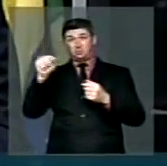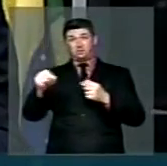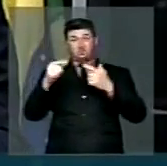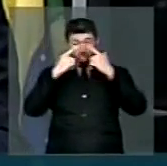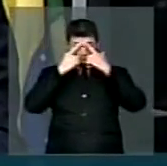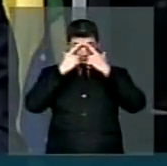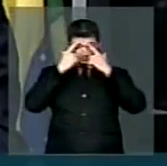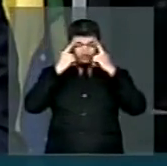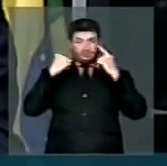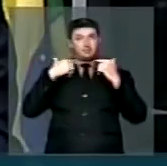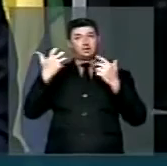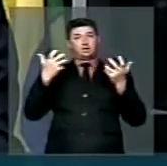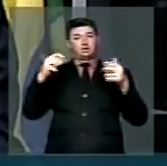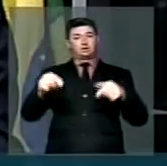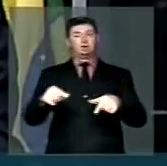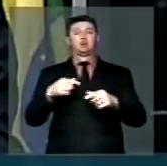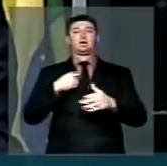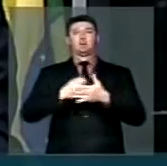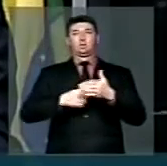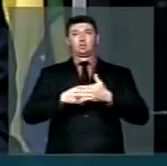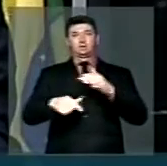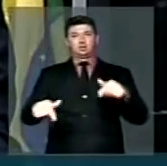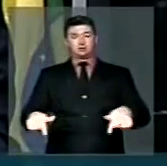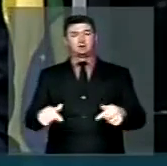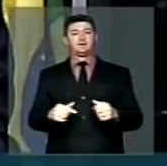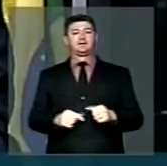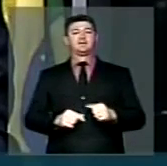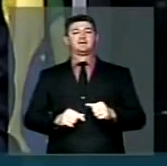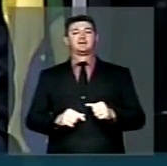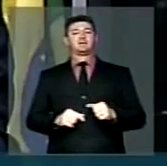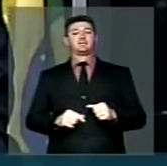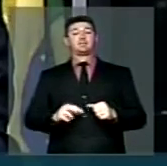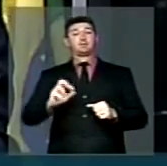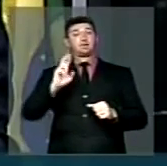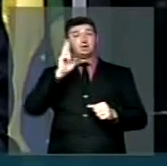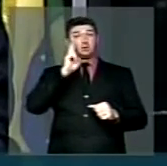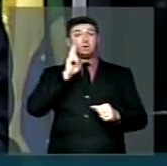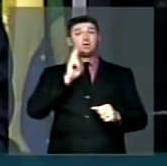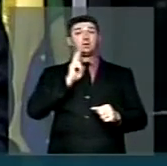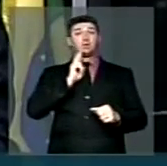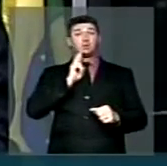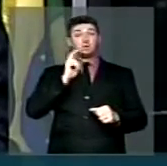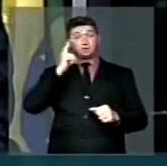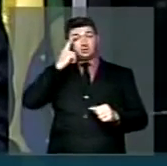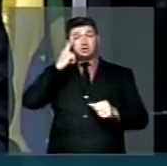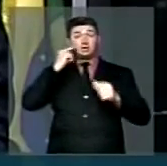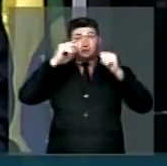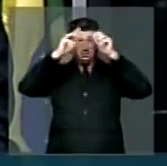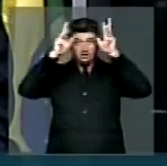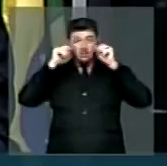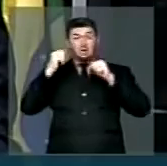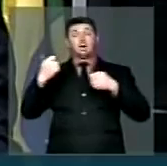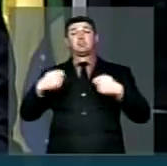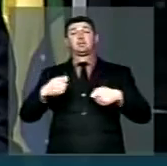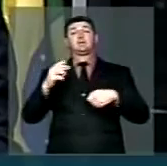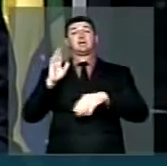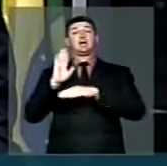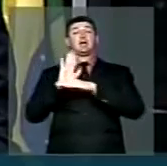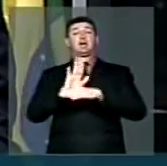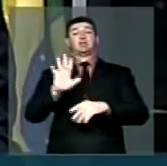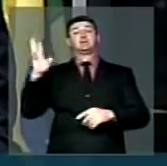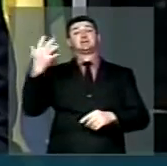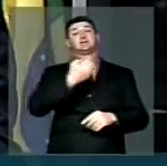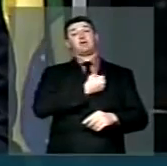eu quero levantar esta bandeira aqui, de que Rondônia e de que o Acre precisam de socorro,